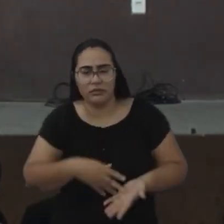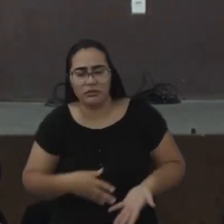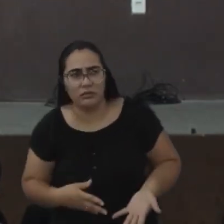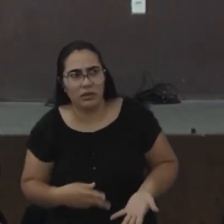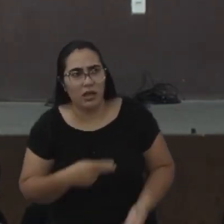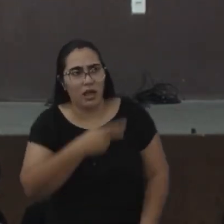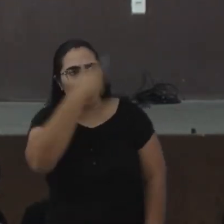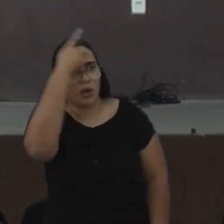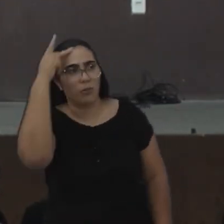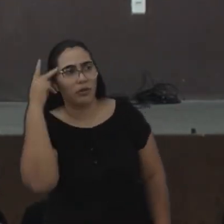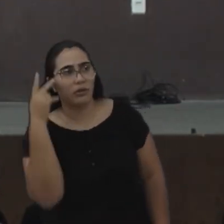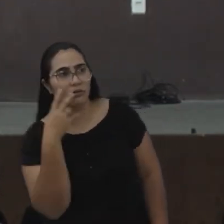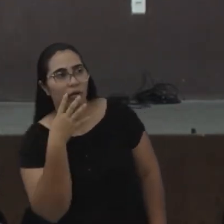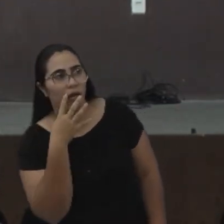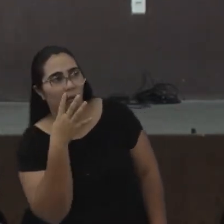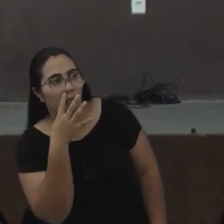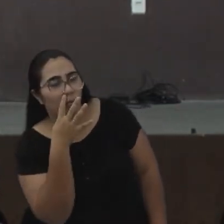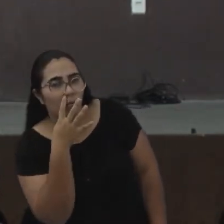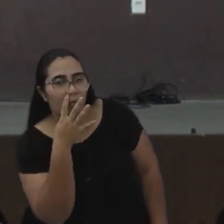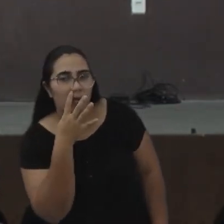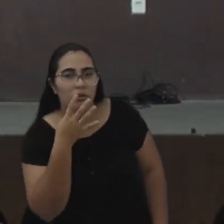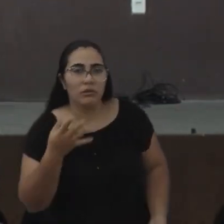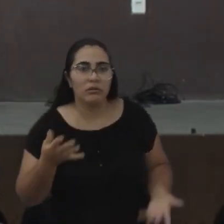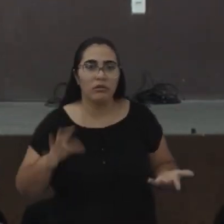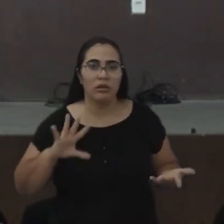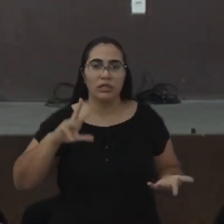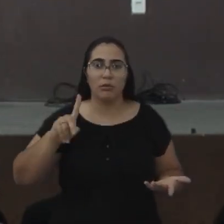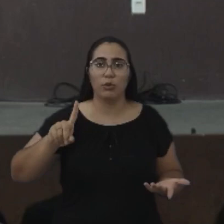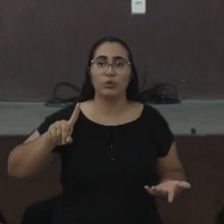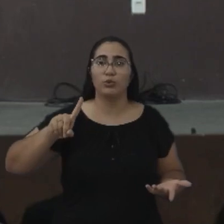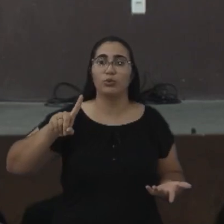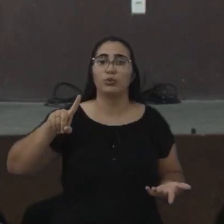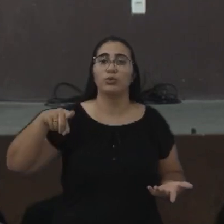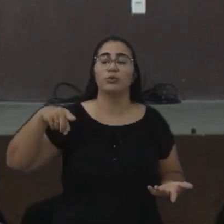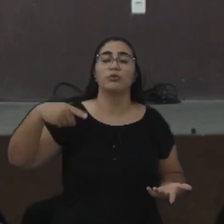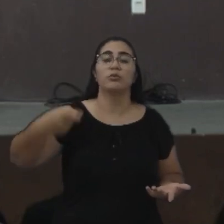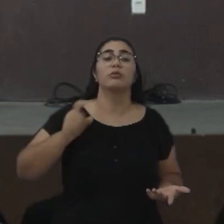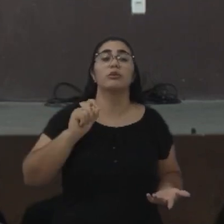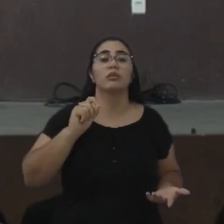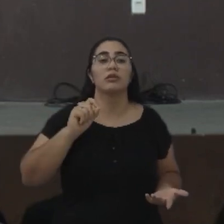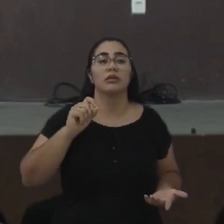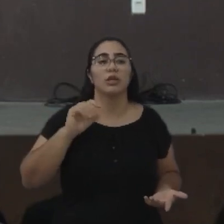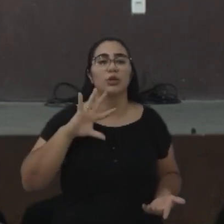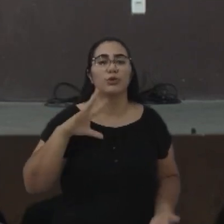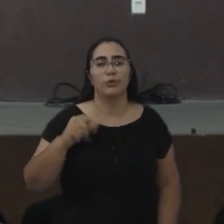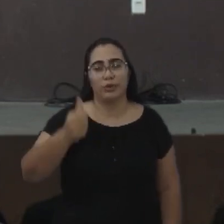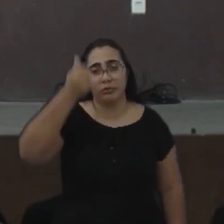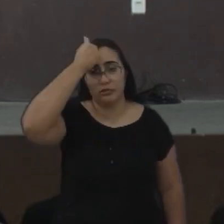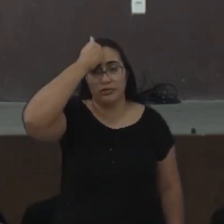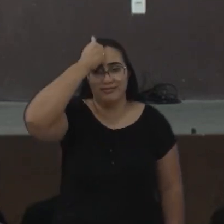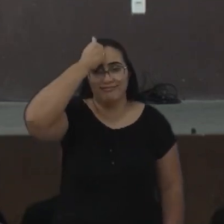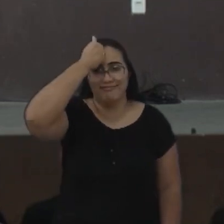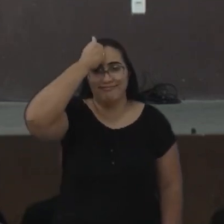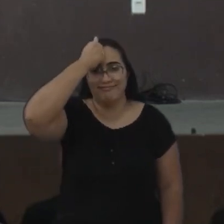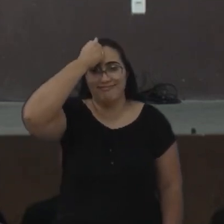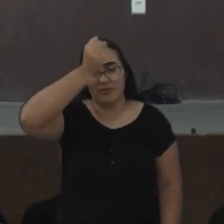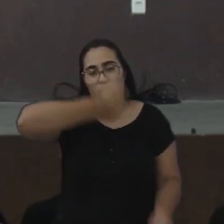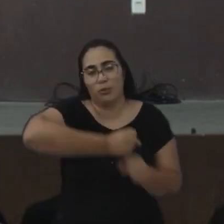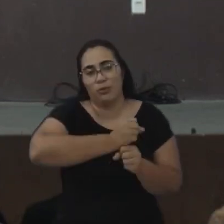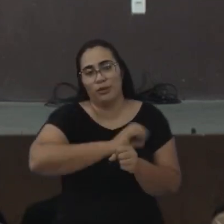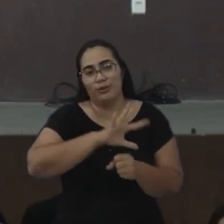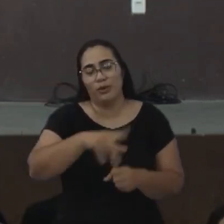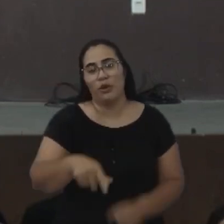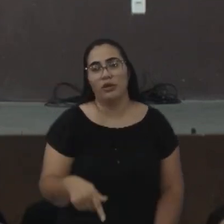cabos tudo, eita, a secretária. E depois todo mundo fica arrependido do que fez na festa. E com vergonha durante o ano. E você um